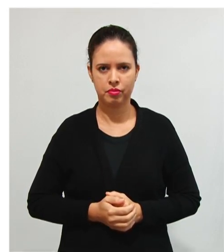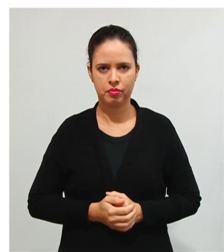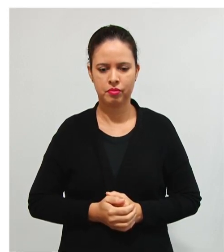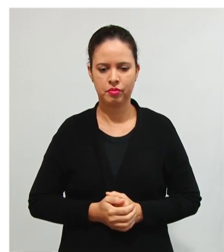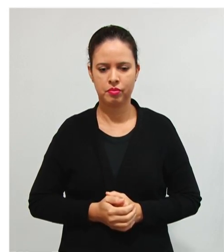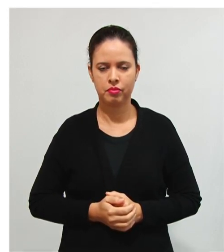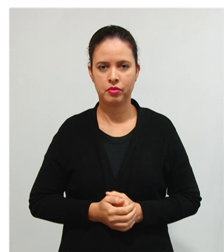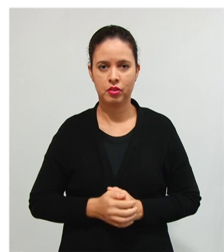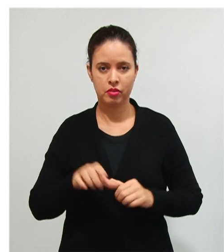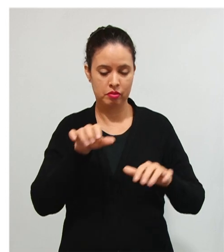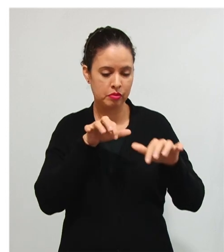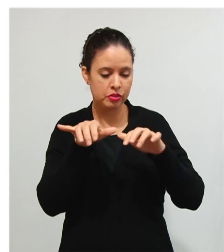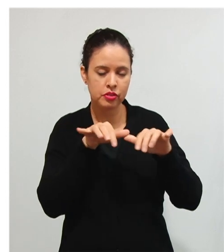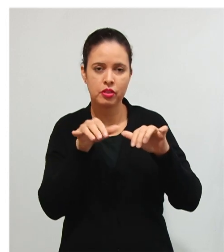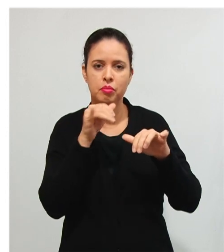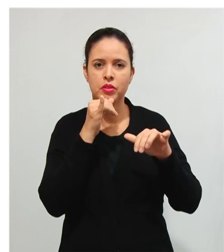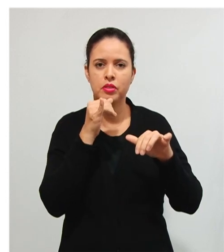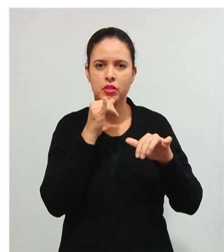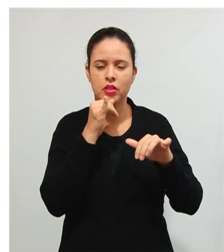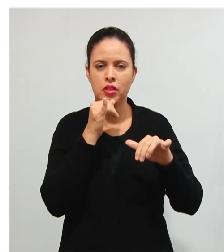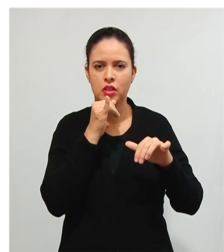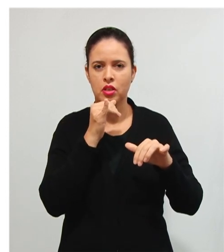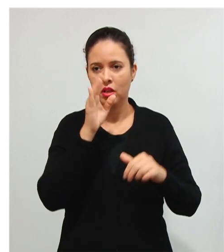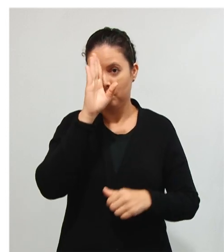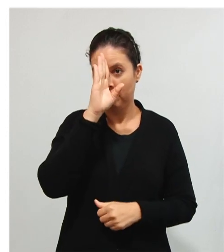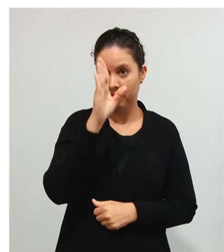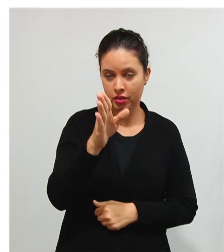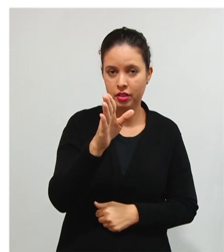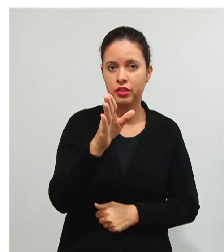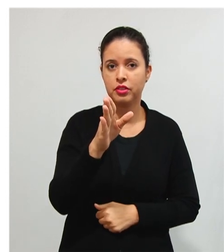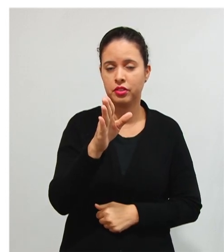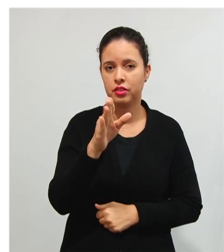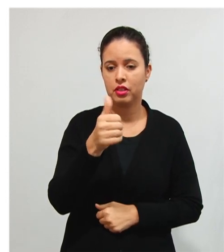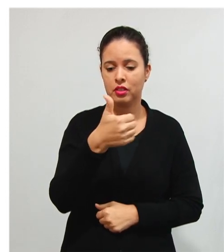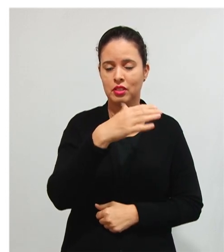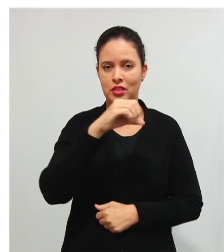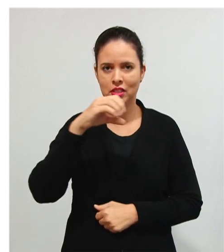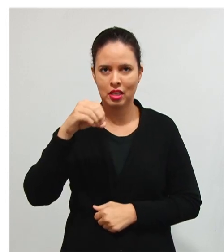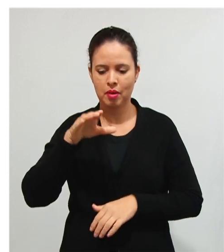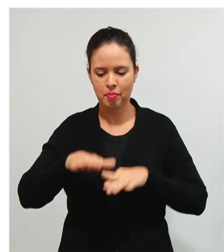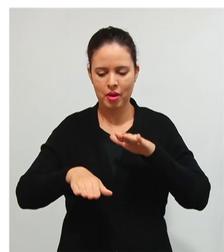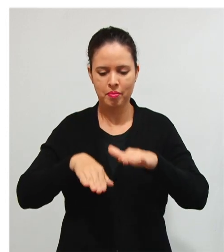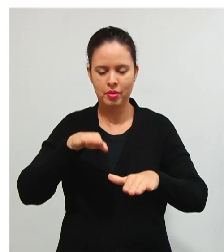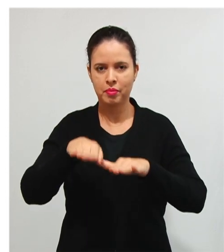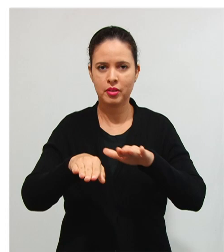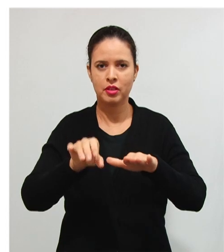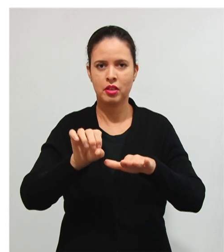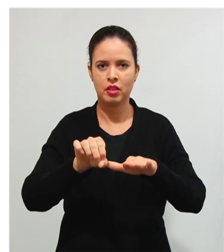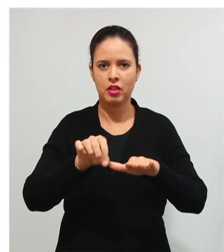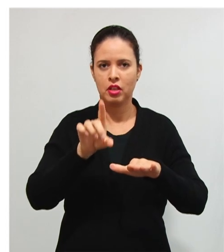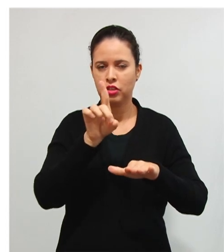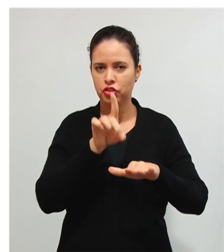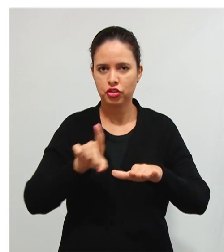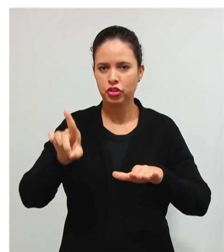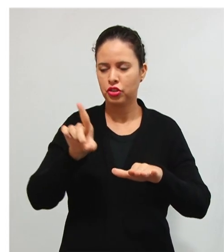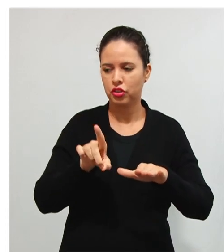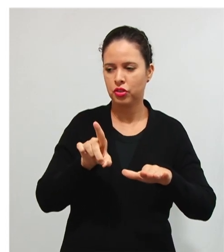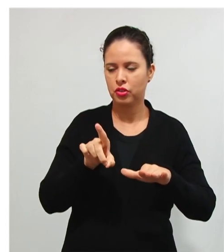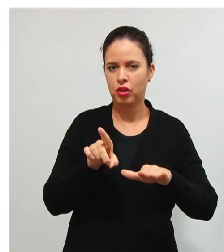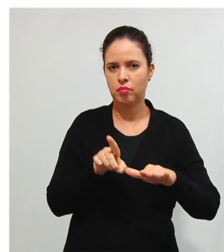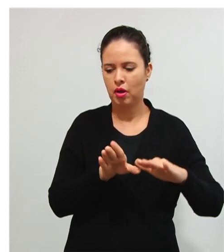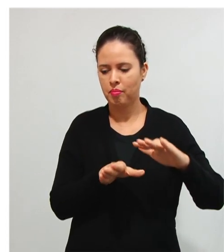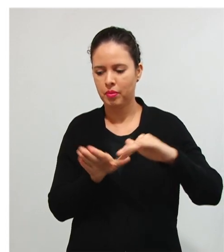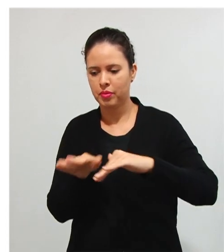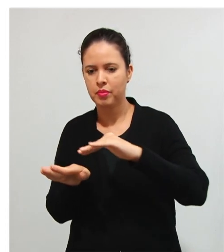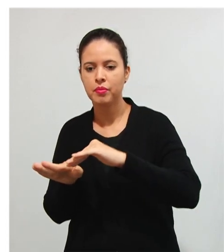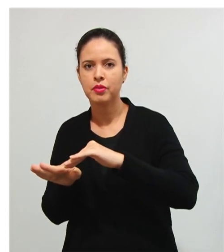Você vai digitar comandos, por exemplo, para frente 100 passos, a tartaruga vai andar 100 passos. Para a direita 90 graus, ela vai virar